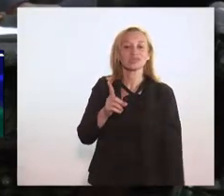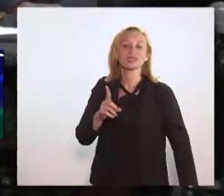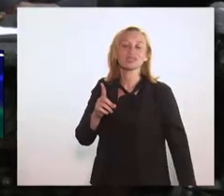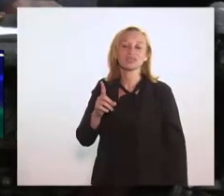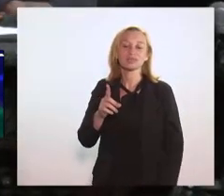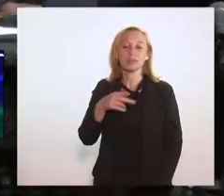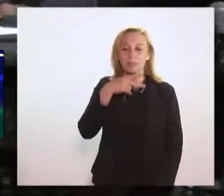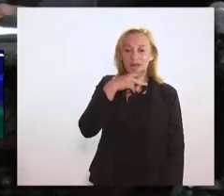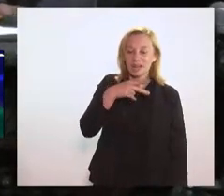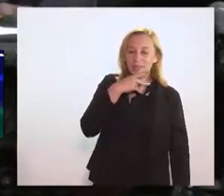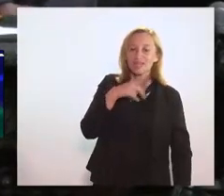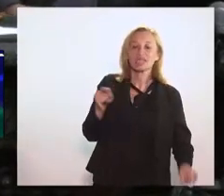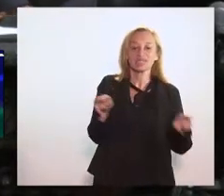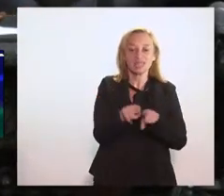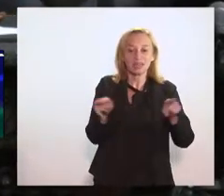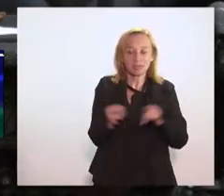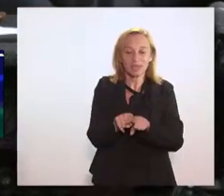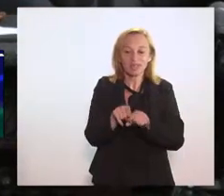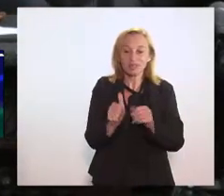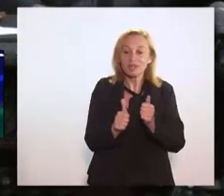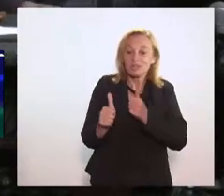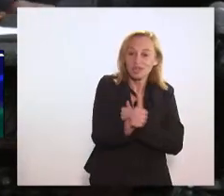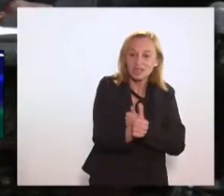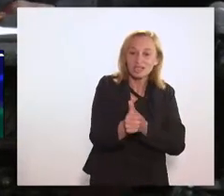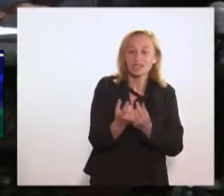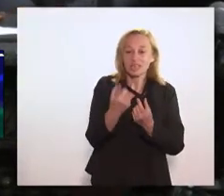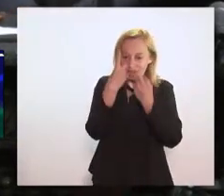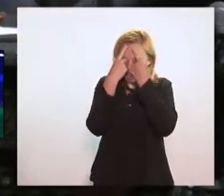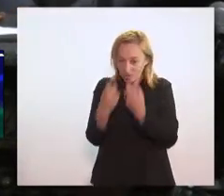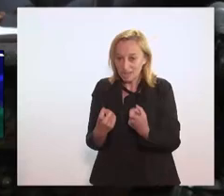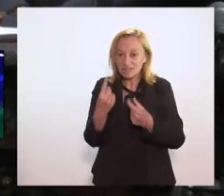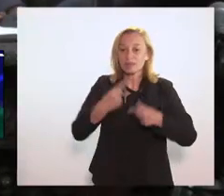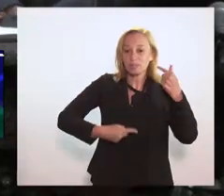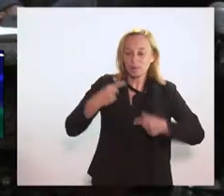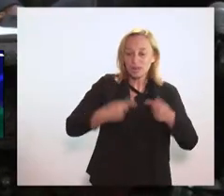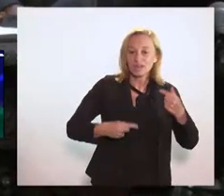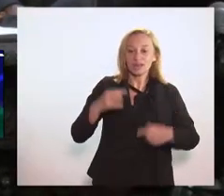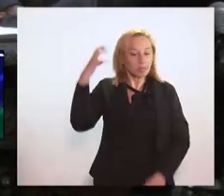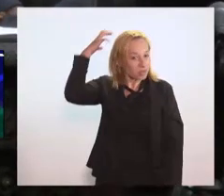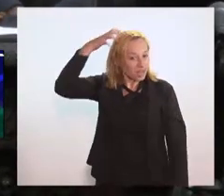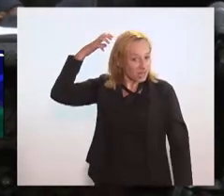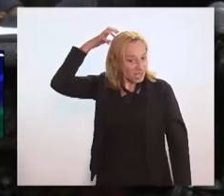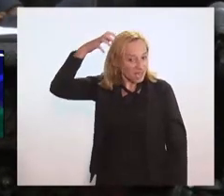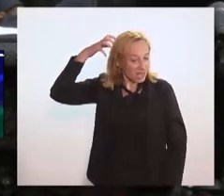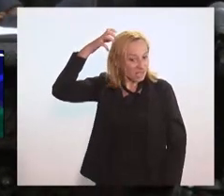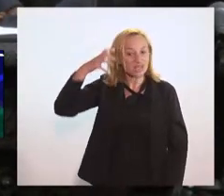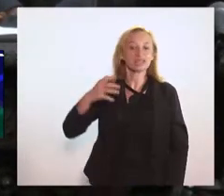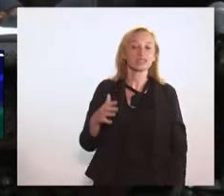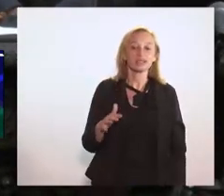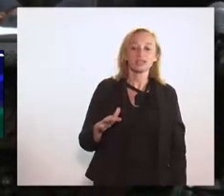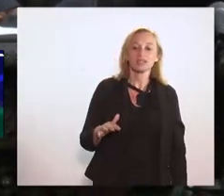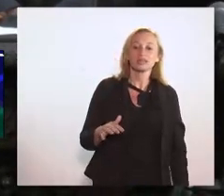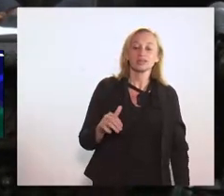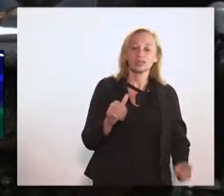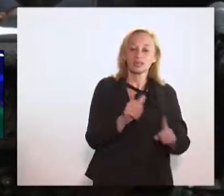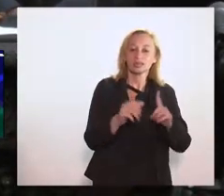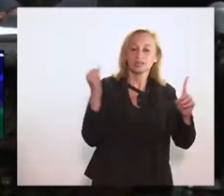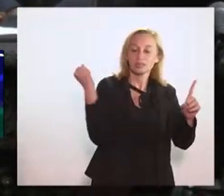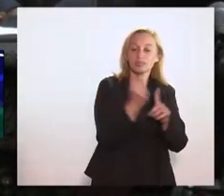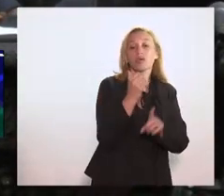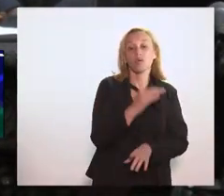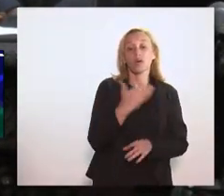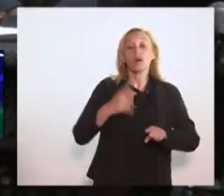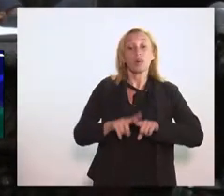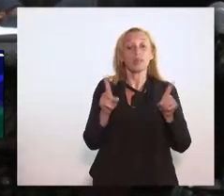nosso lugar, inclusive, no enfrentamento à violência política. Marielle tombou com o feminicídio político, mas